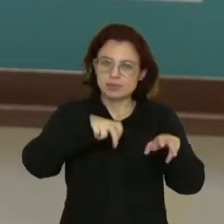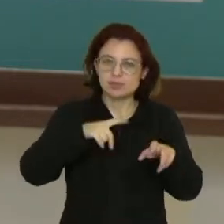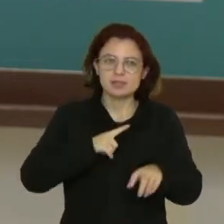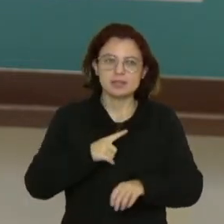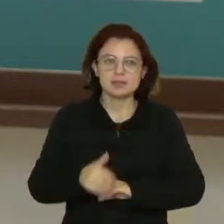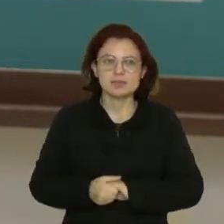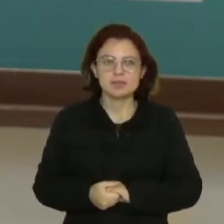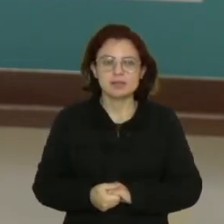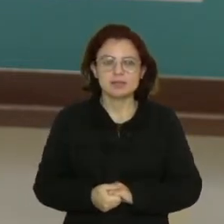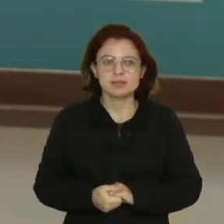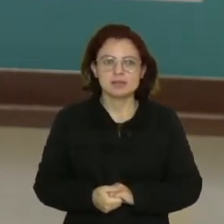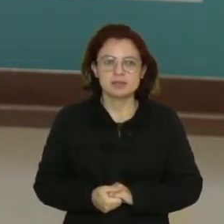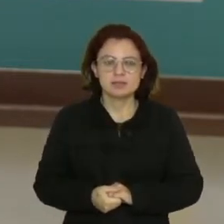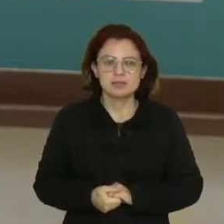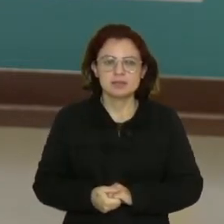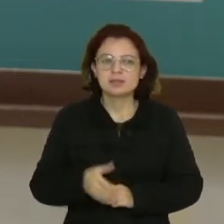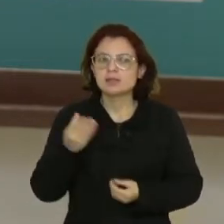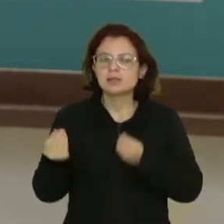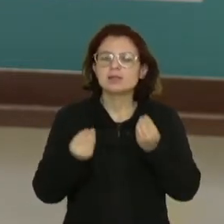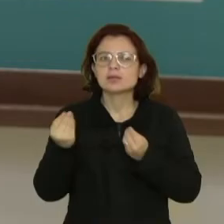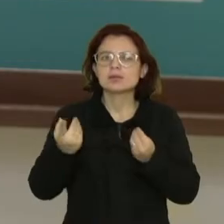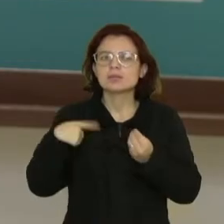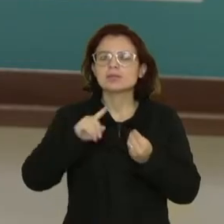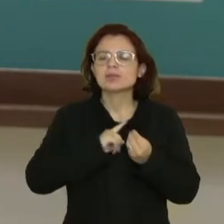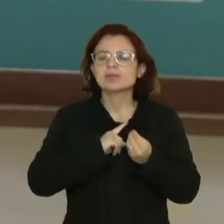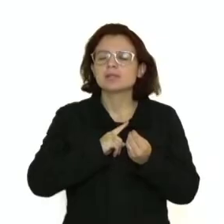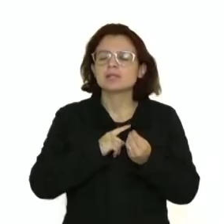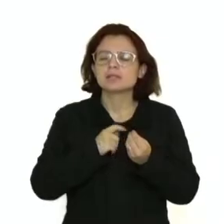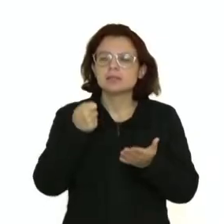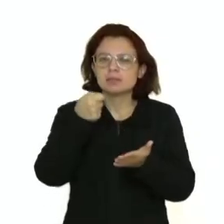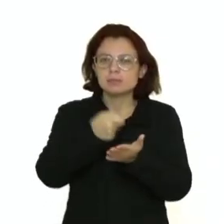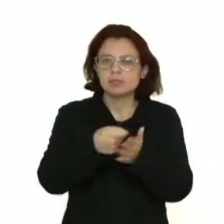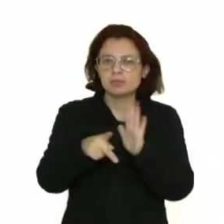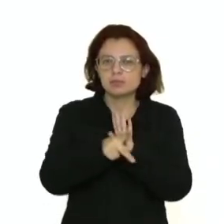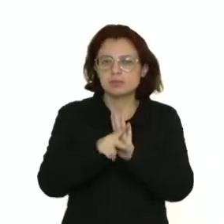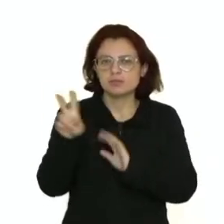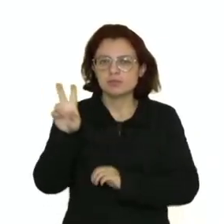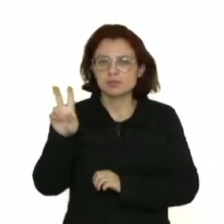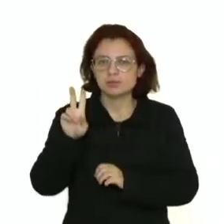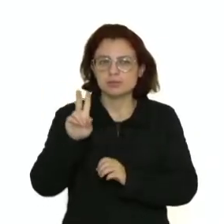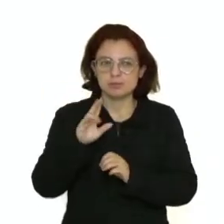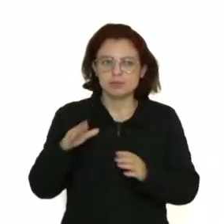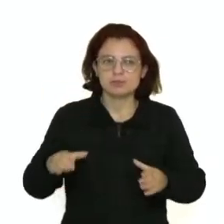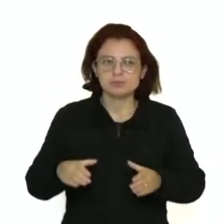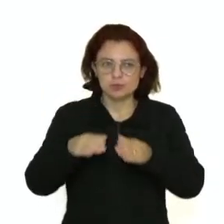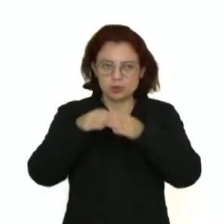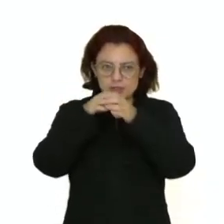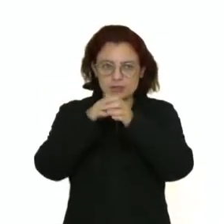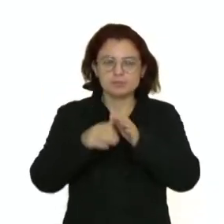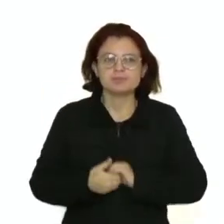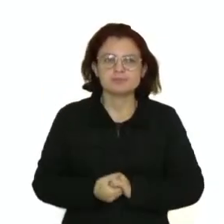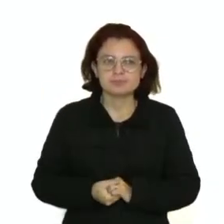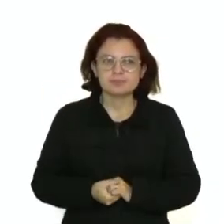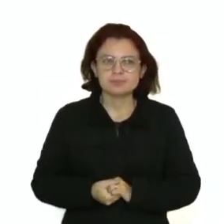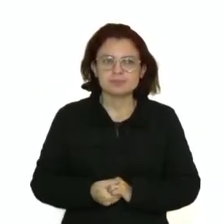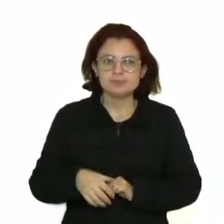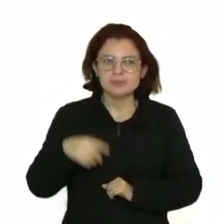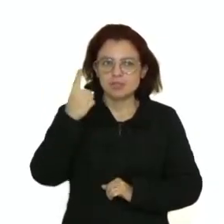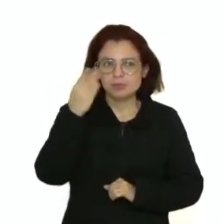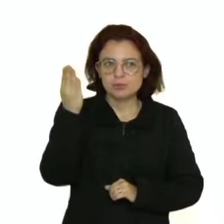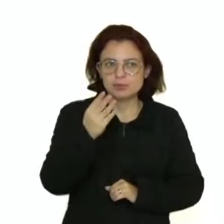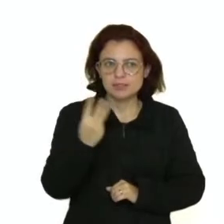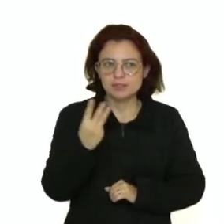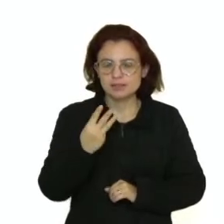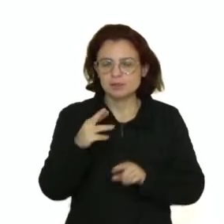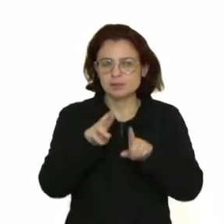existir também mas vamos lá mas a gente aplica esse volume do Cone bem o volume do Cone Crew Esse é o que é um terço